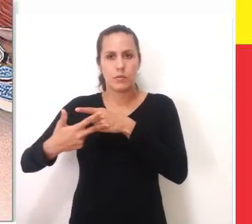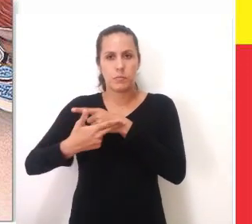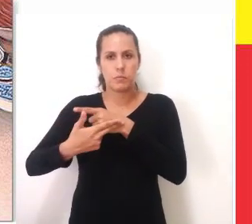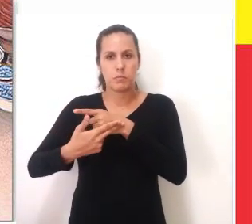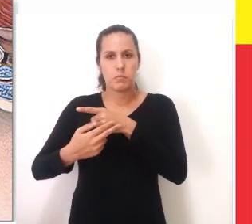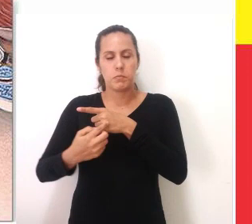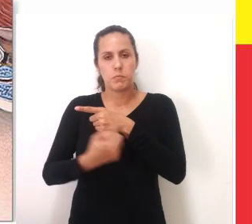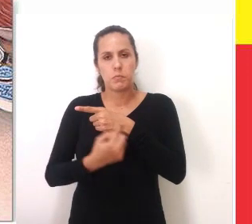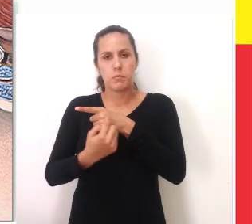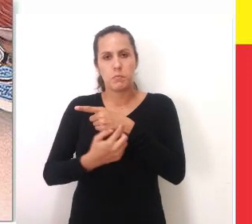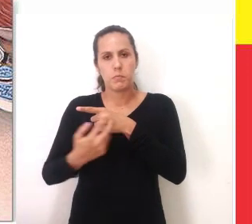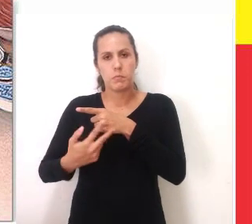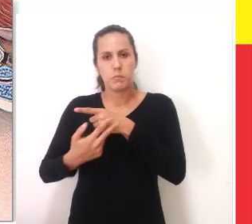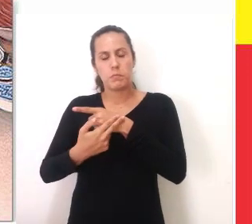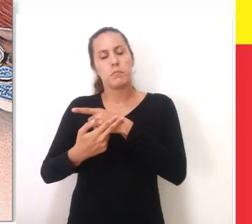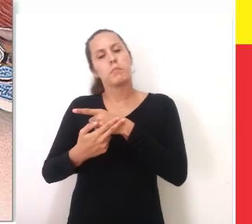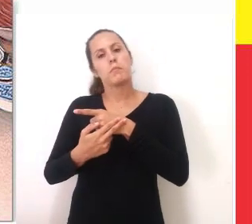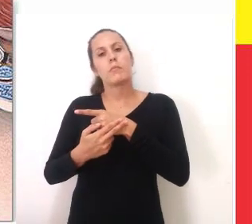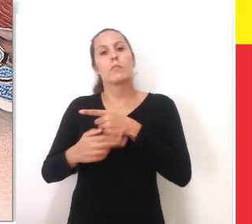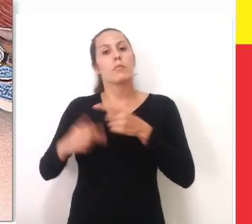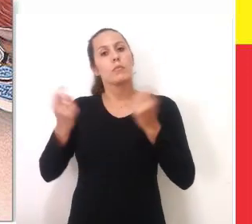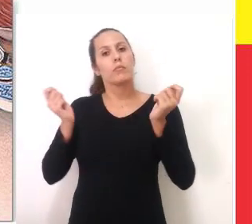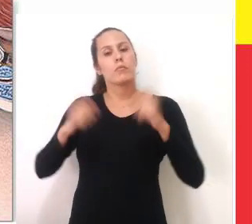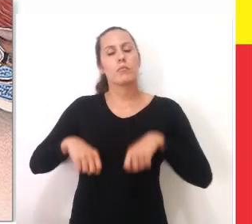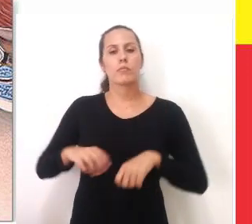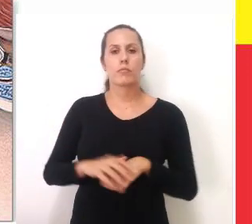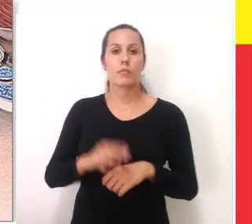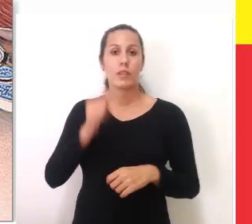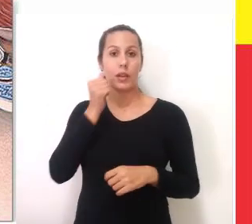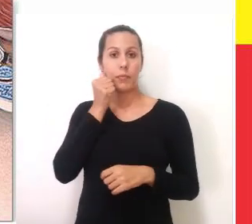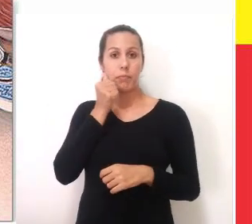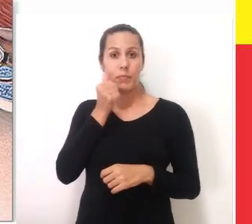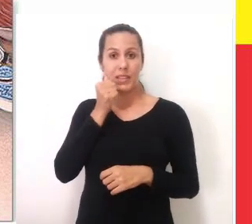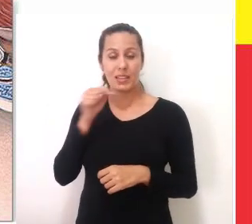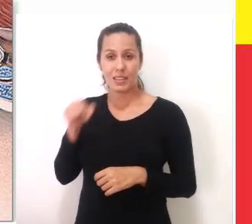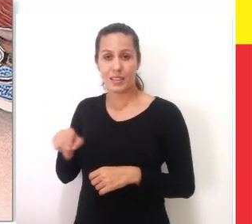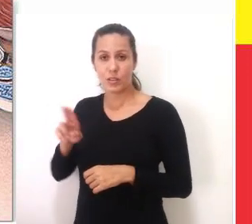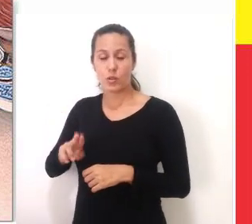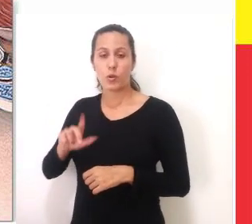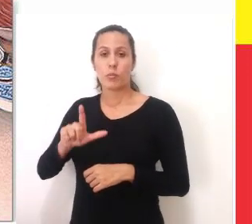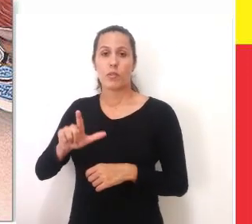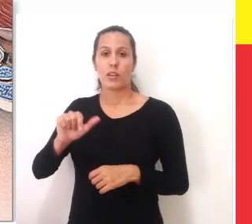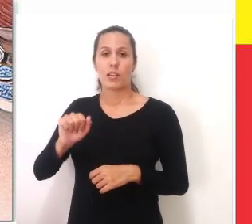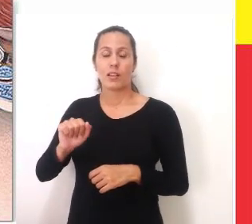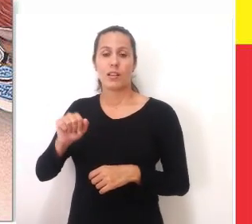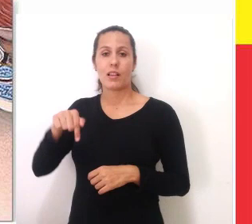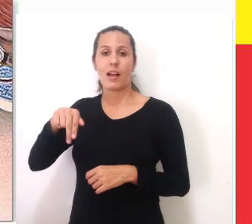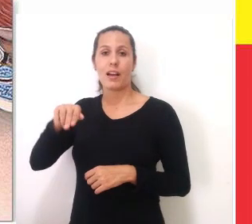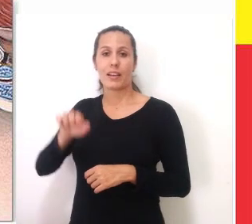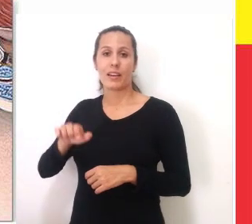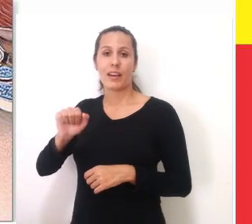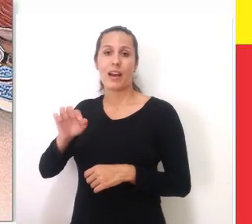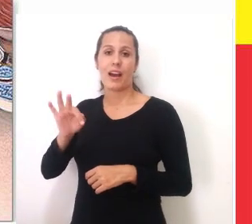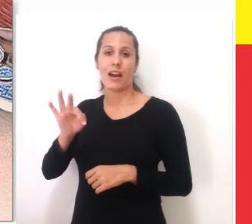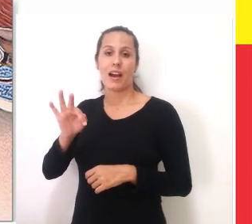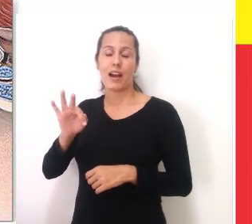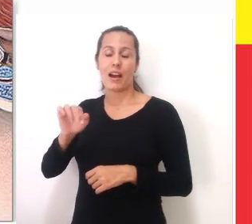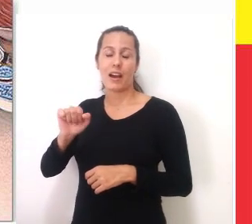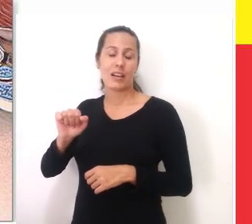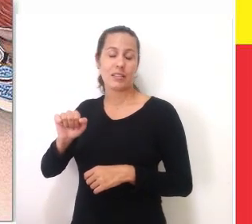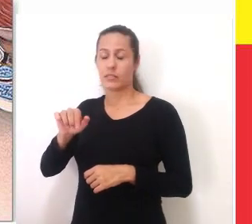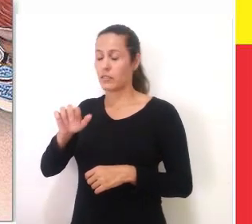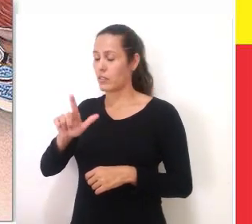ejaculação. Nas meninas, o nome dessa cirurgia é chamada de laqueadura.